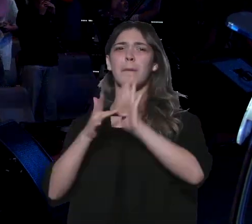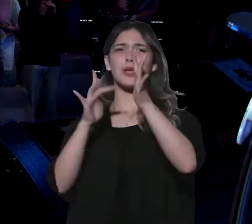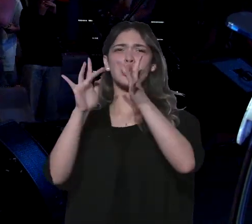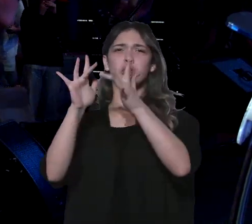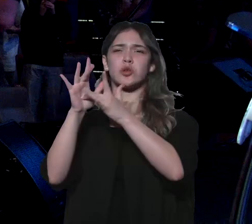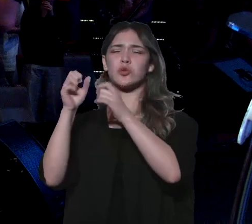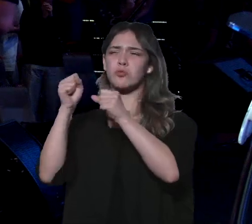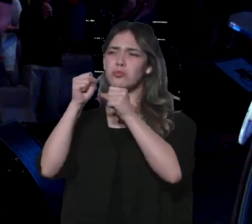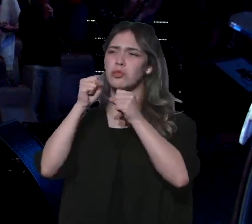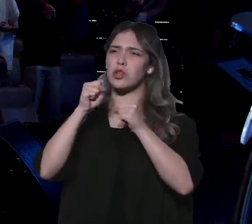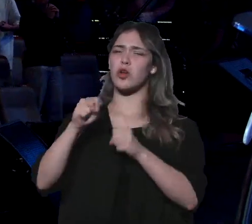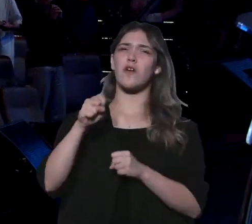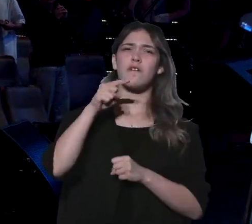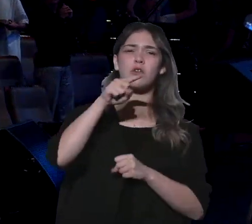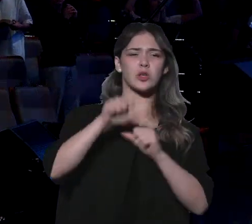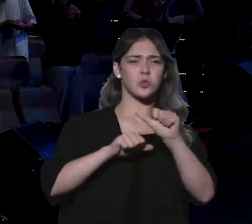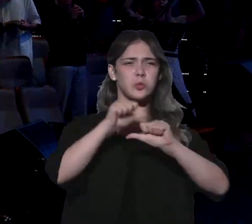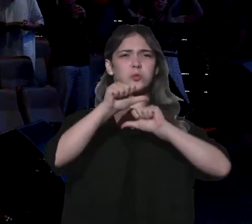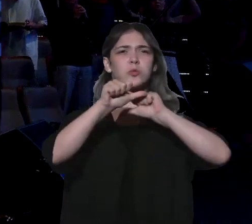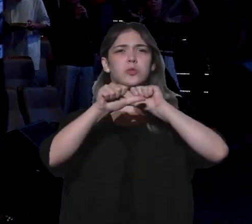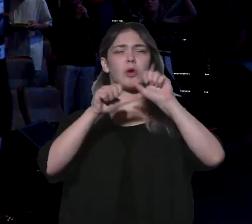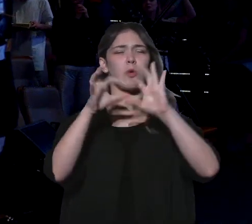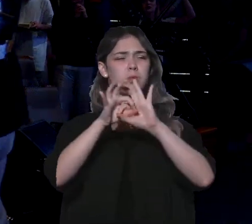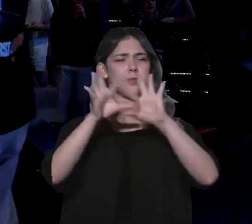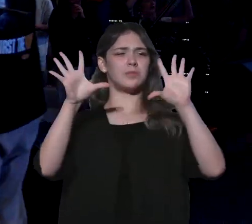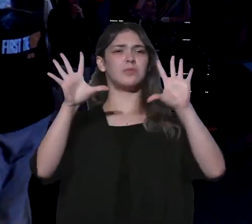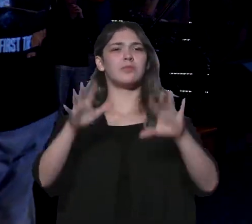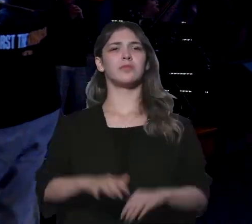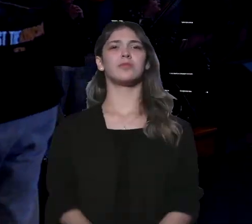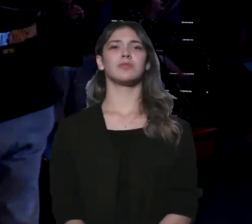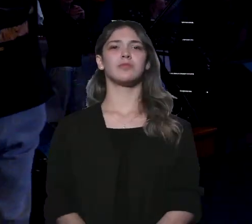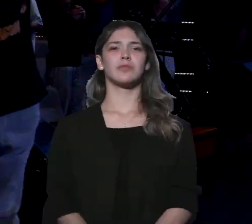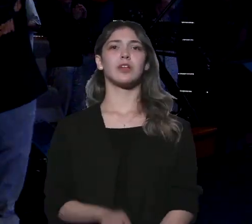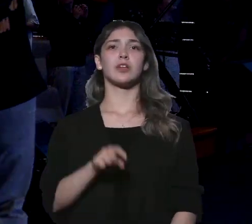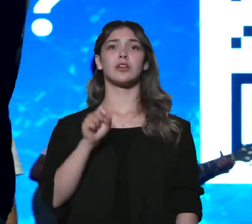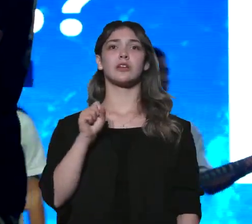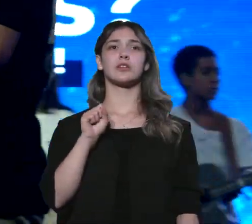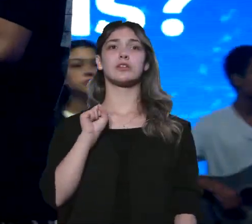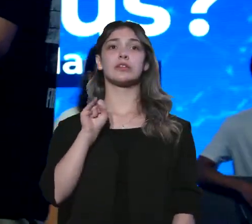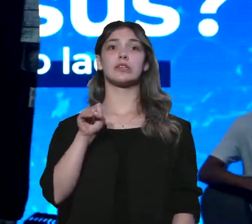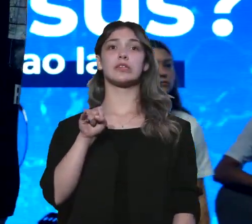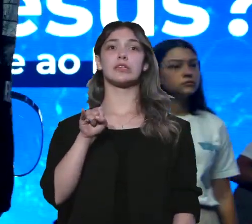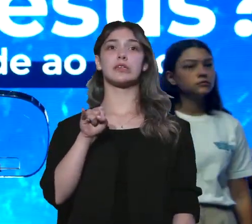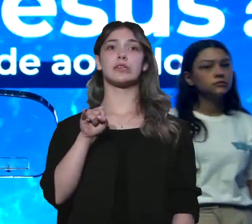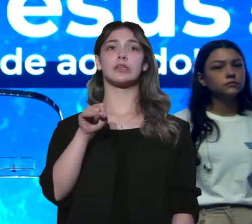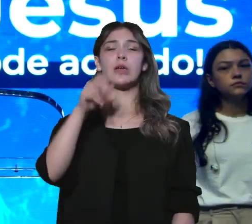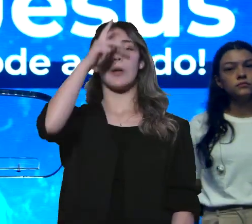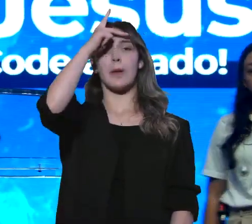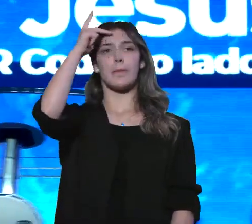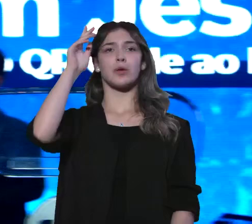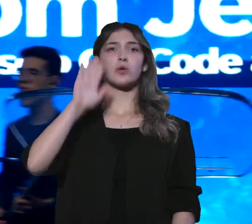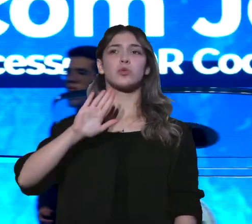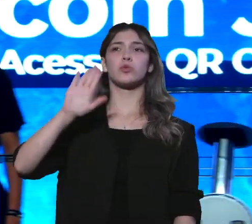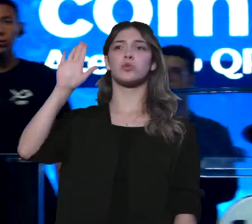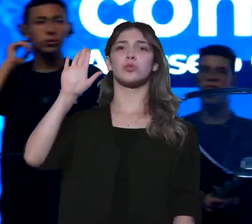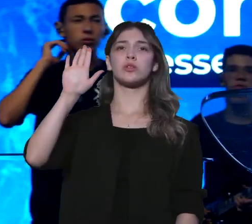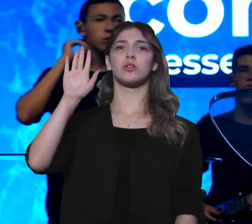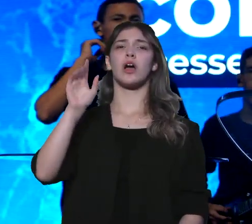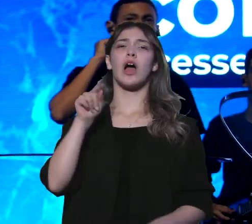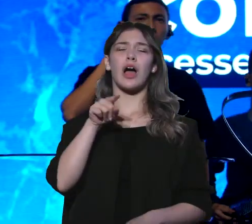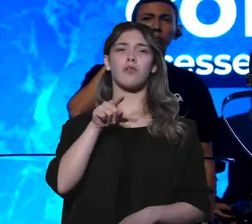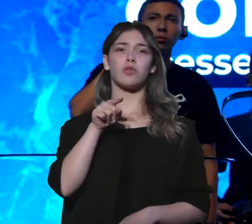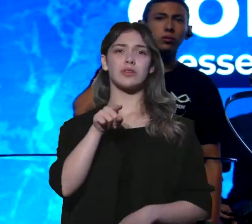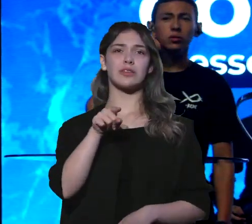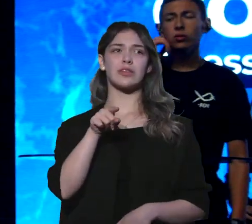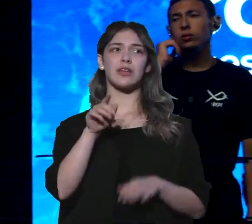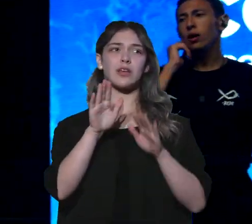daqui transformado, liberto. Se tem alguém com a mão erguida perto de você, estende a mão em direção dessa pessoa.